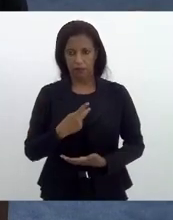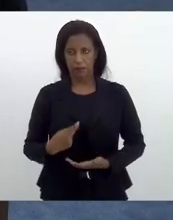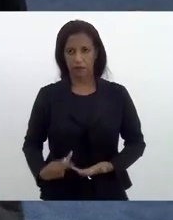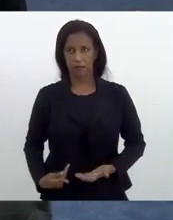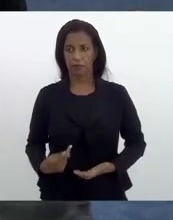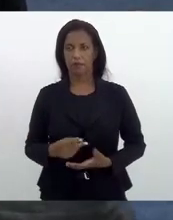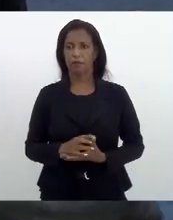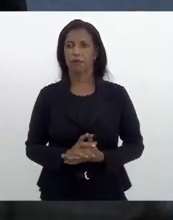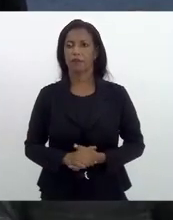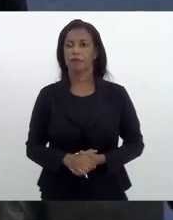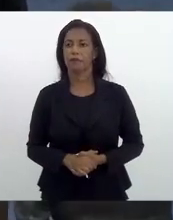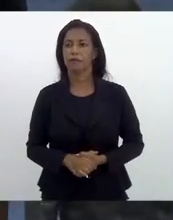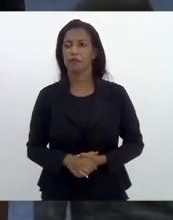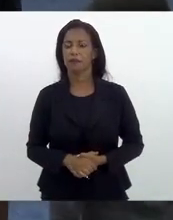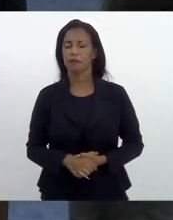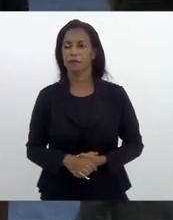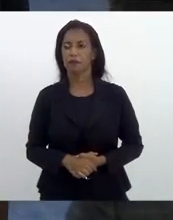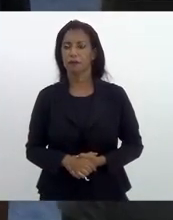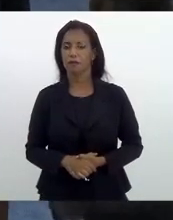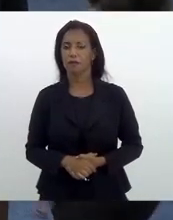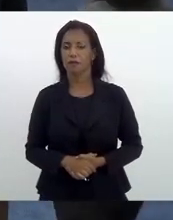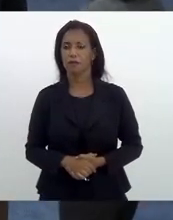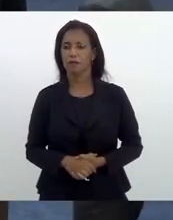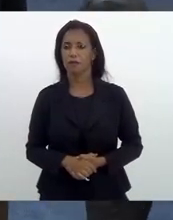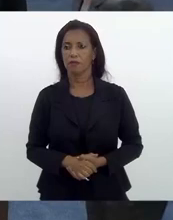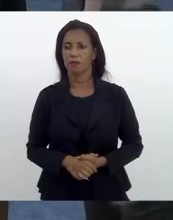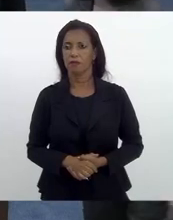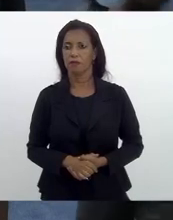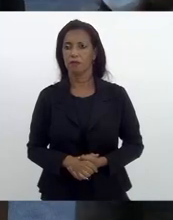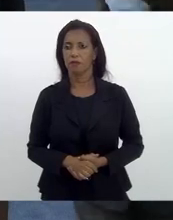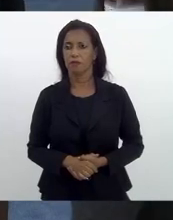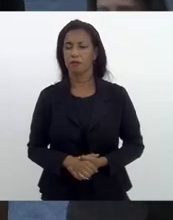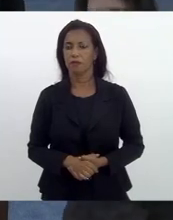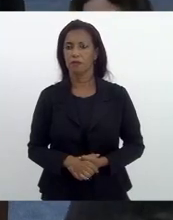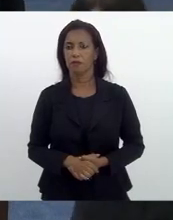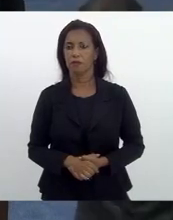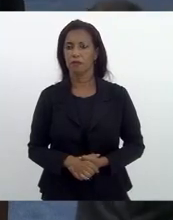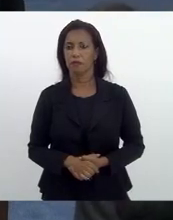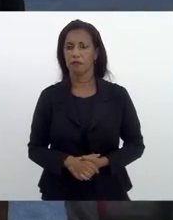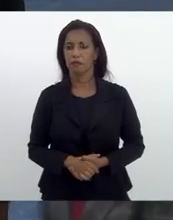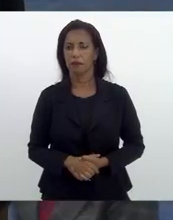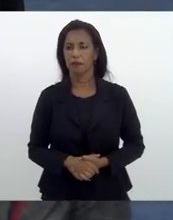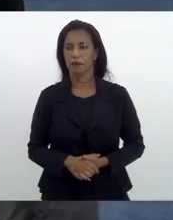Deputado Luiz, deputada Renata, deputada enfermeira, deputada Marta. Eu queria chamar... Algum outro parlamentar?